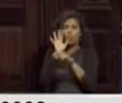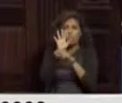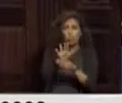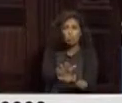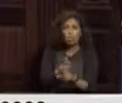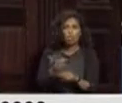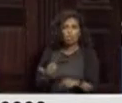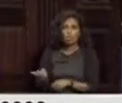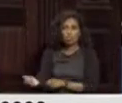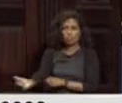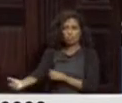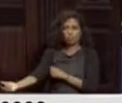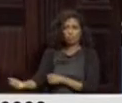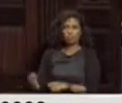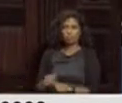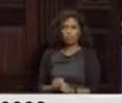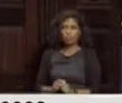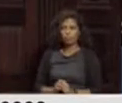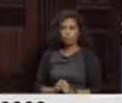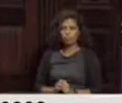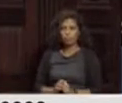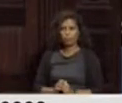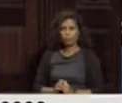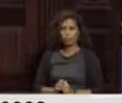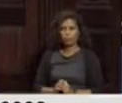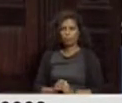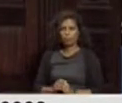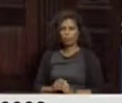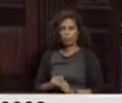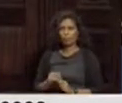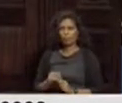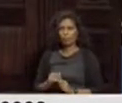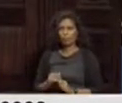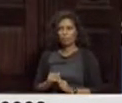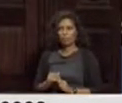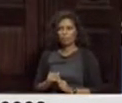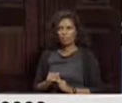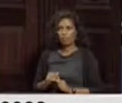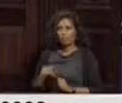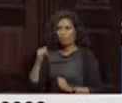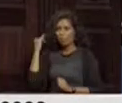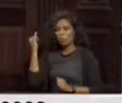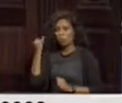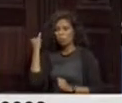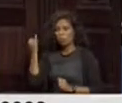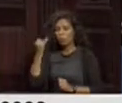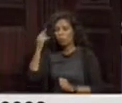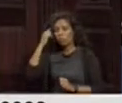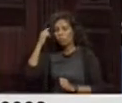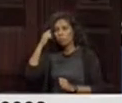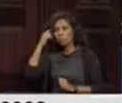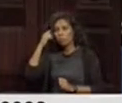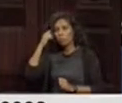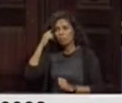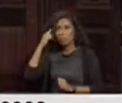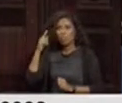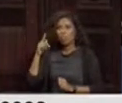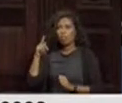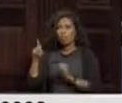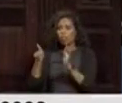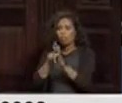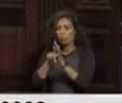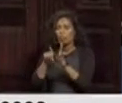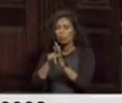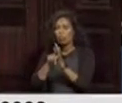acompanhando e fazendo determinadas exigências. Não há como esse projeto de intervenção dar